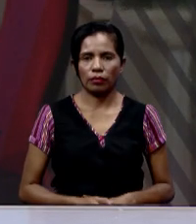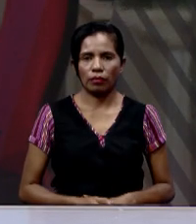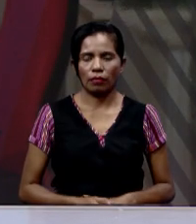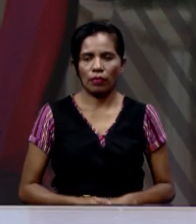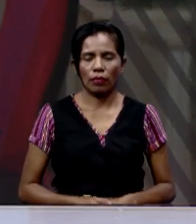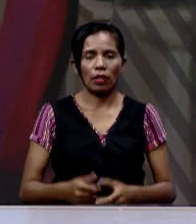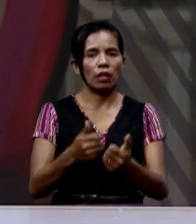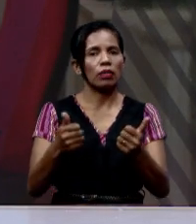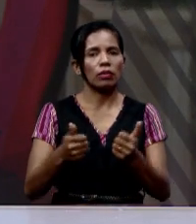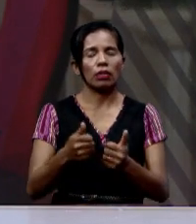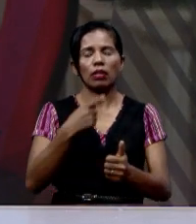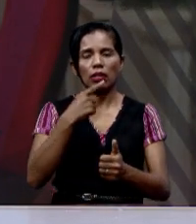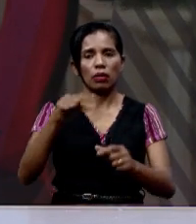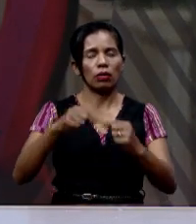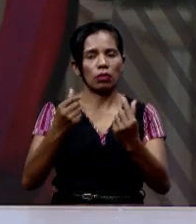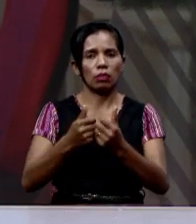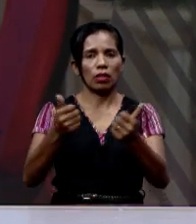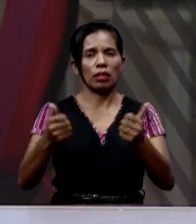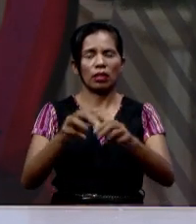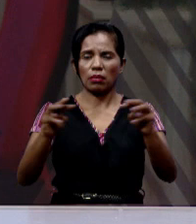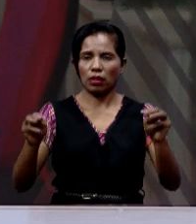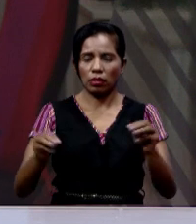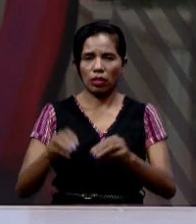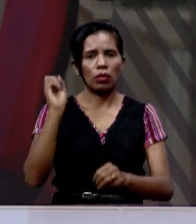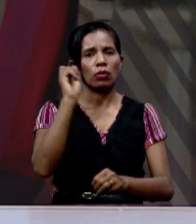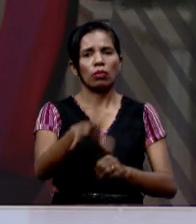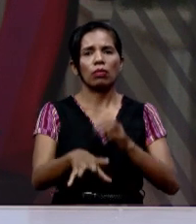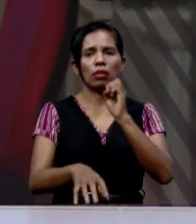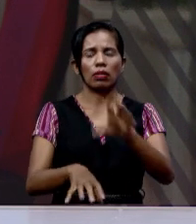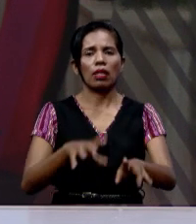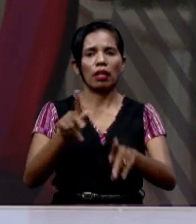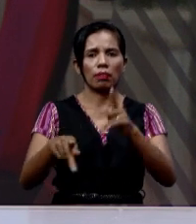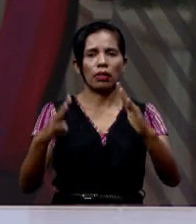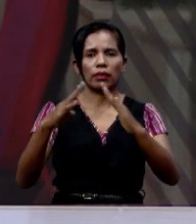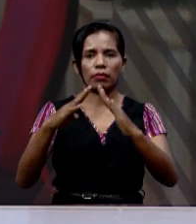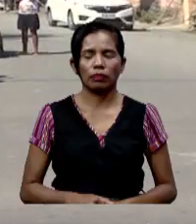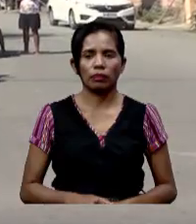Autoridade local lamenta o grupo arte marciais Balon nebetuda comunidade nenhuma.